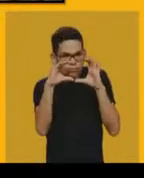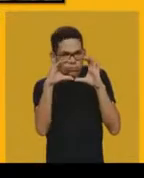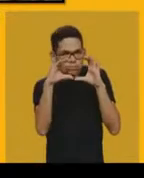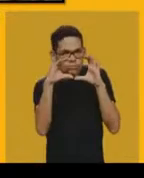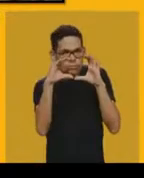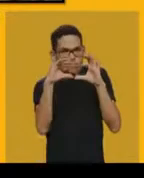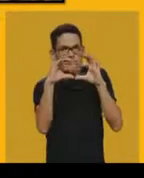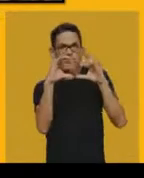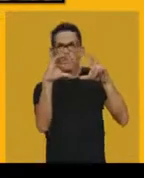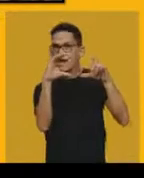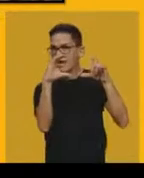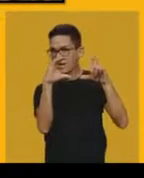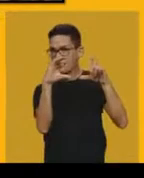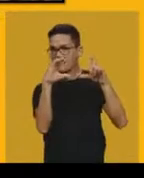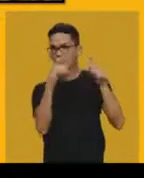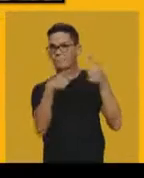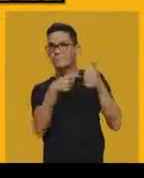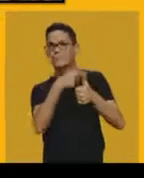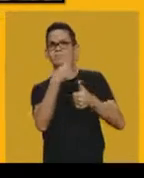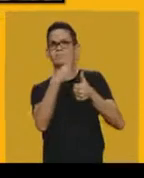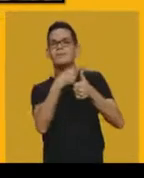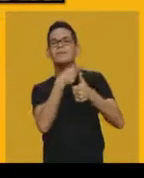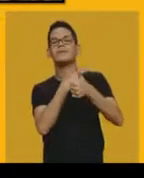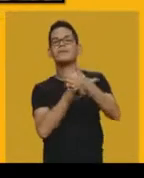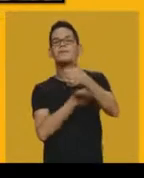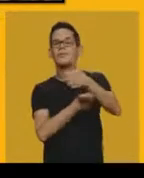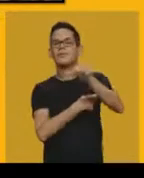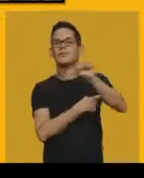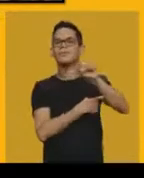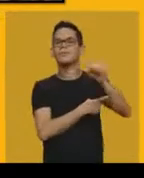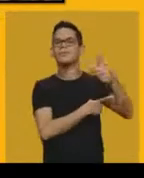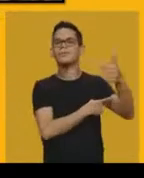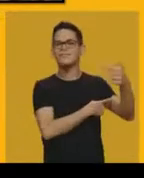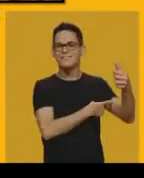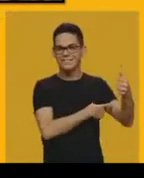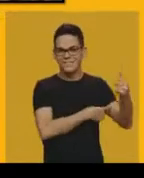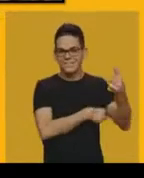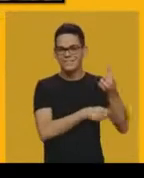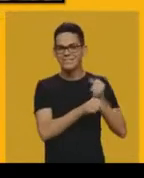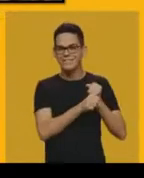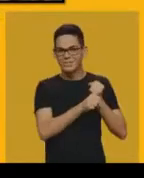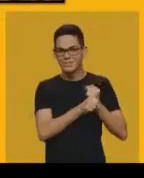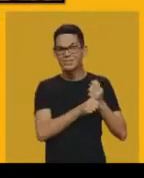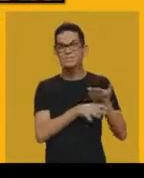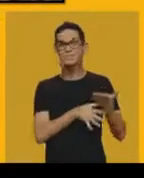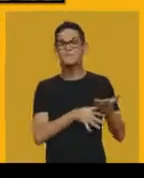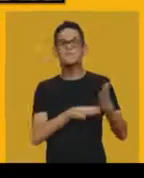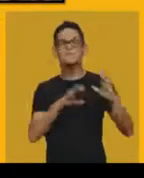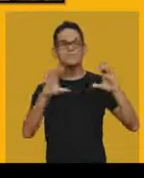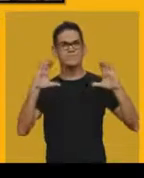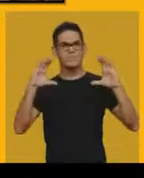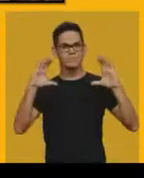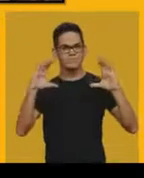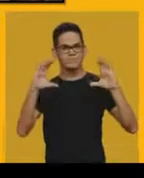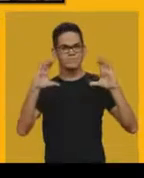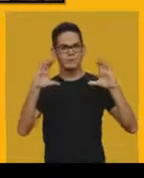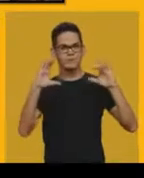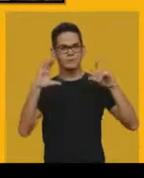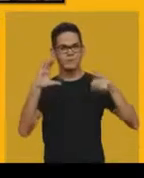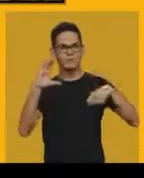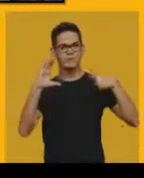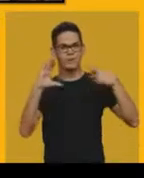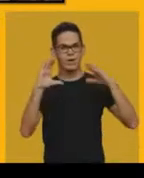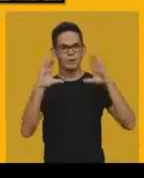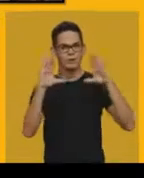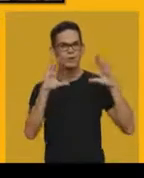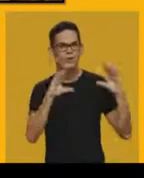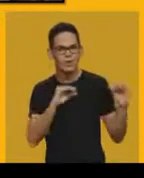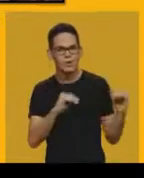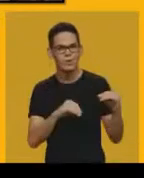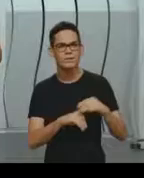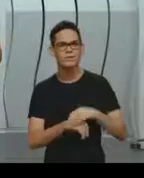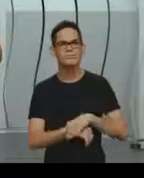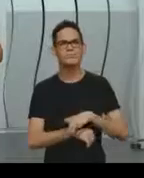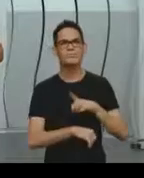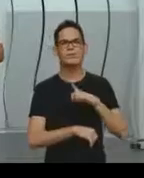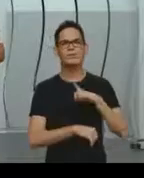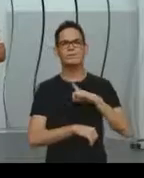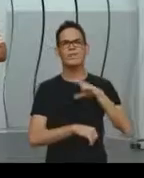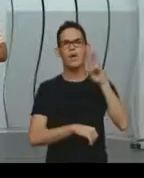resultou na primeira fotografia. Essa câmera escura, tem uma história muito interessante sobre